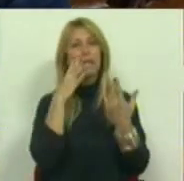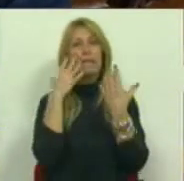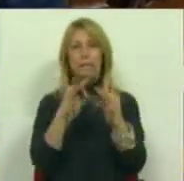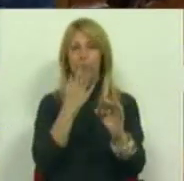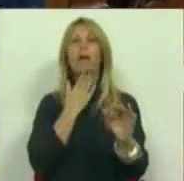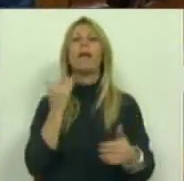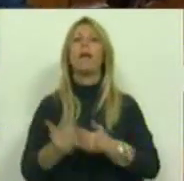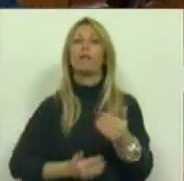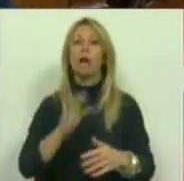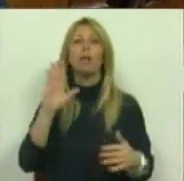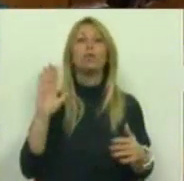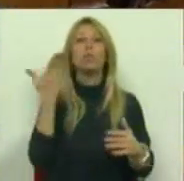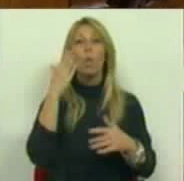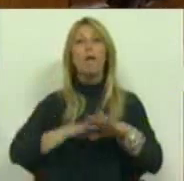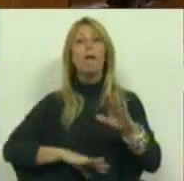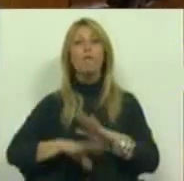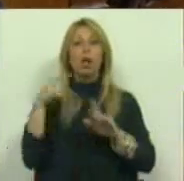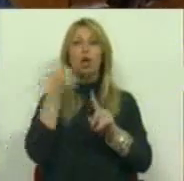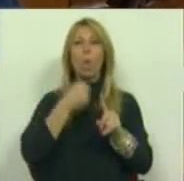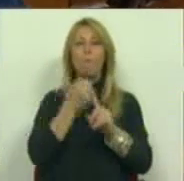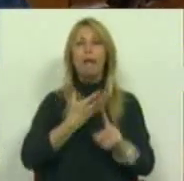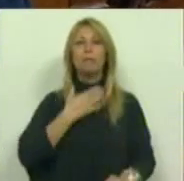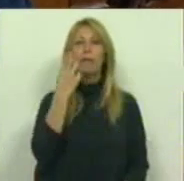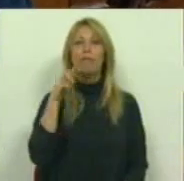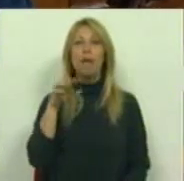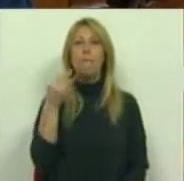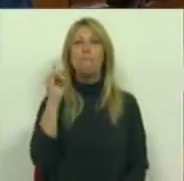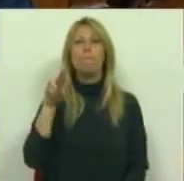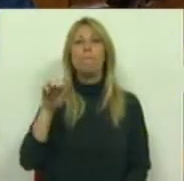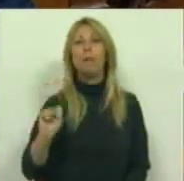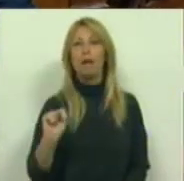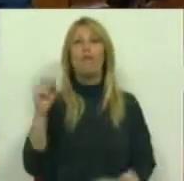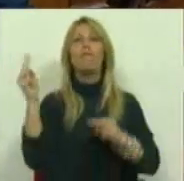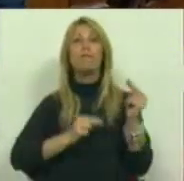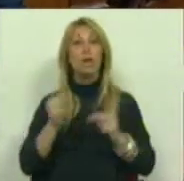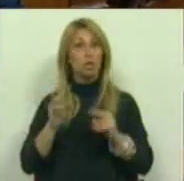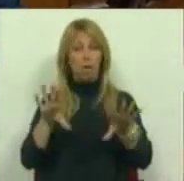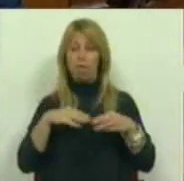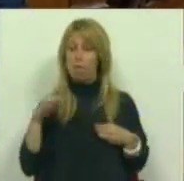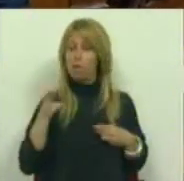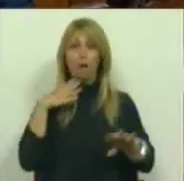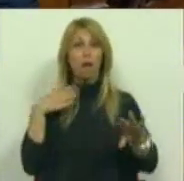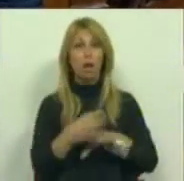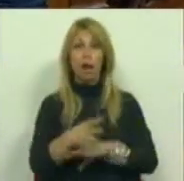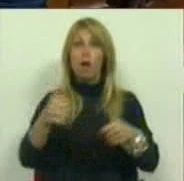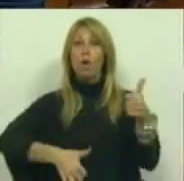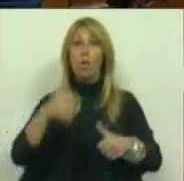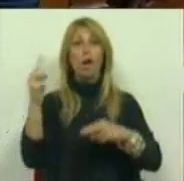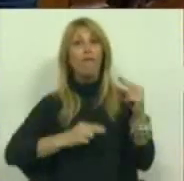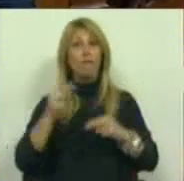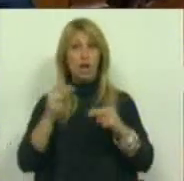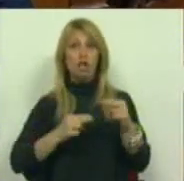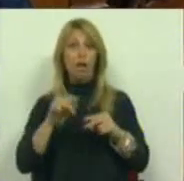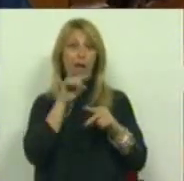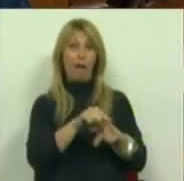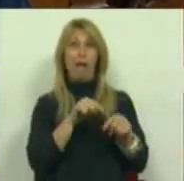lugar, fazer o combate ao dumping fiscal, não aceitando que, por via da concorrência fiscal, esta corrida para o fundo